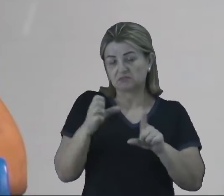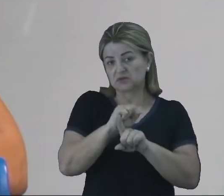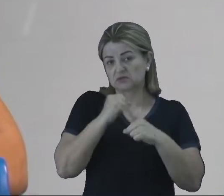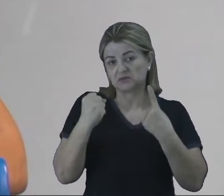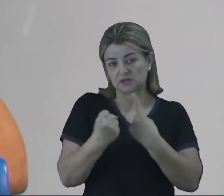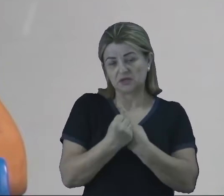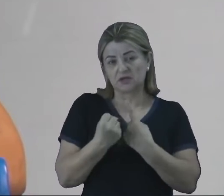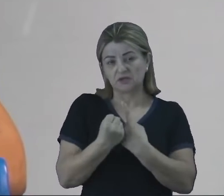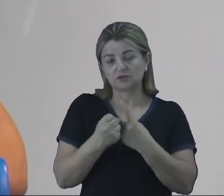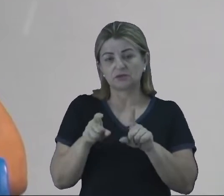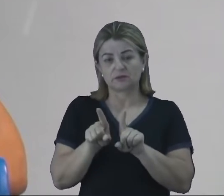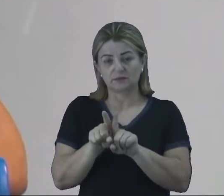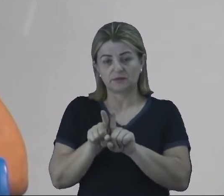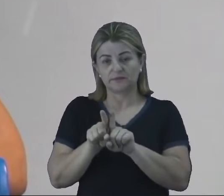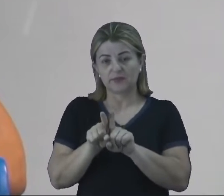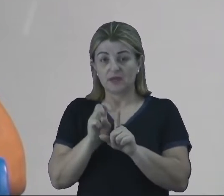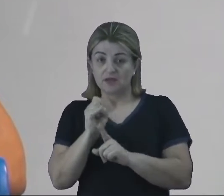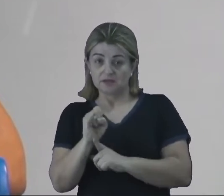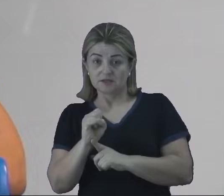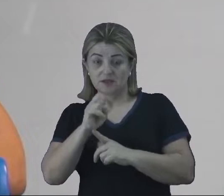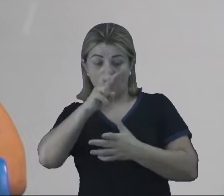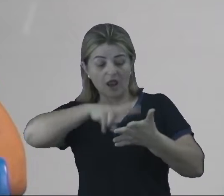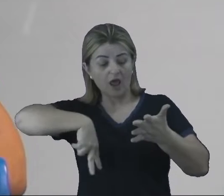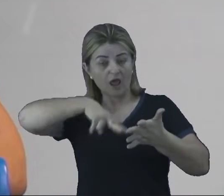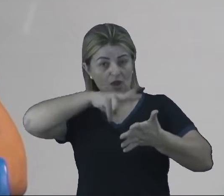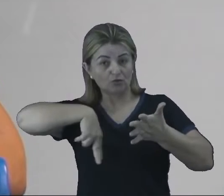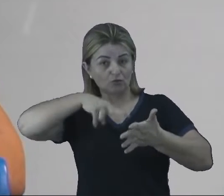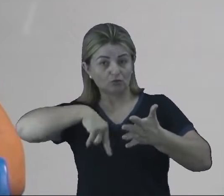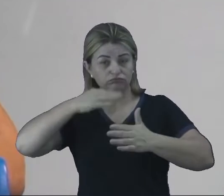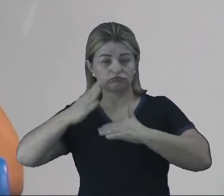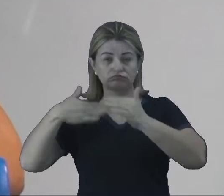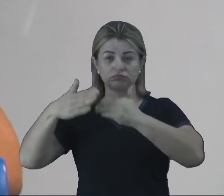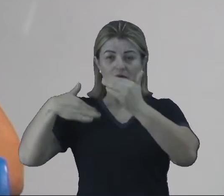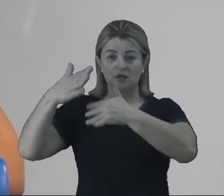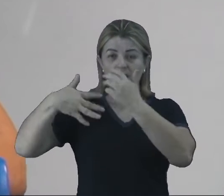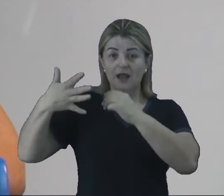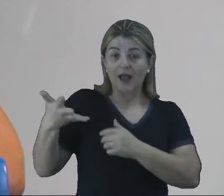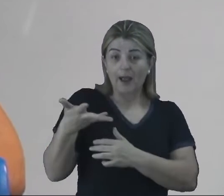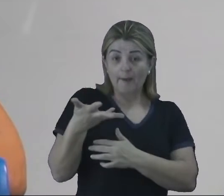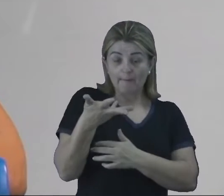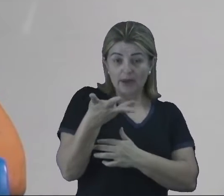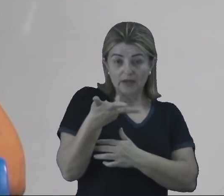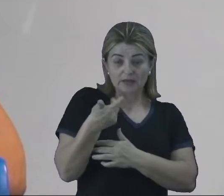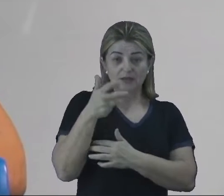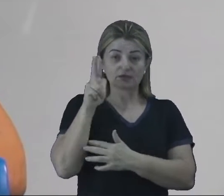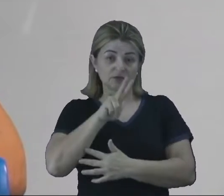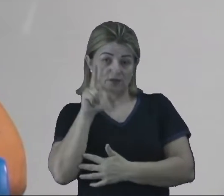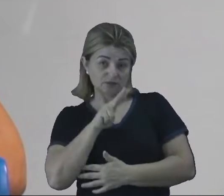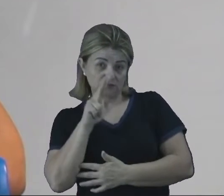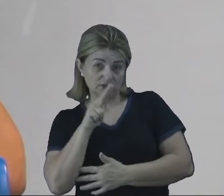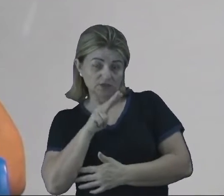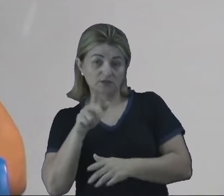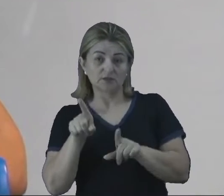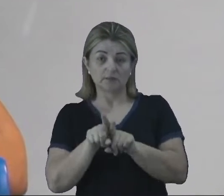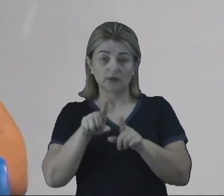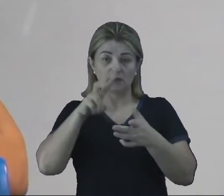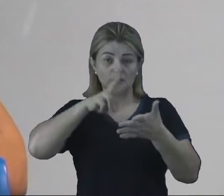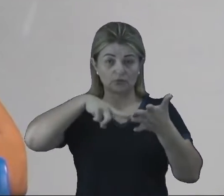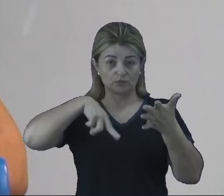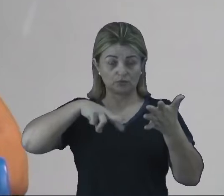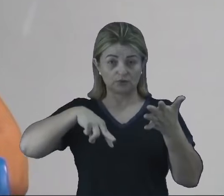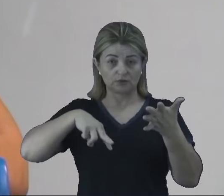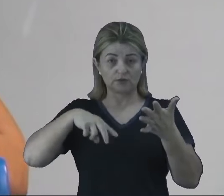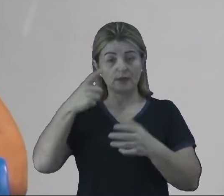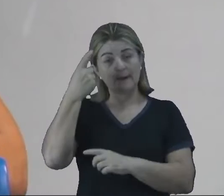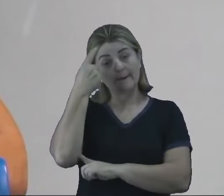Olá, galerinha! Tudo bem com vocês? Eu espero que sim. Eu sou a professora Patrícia Rufino e hoje estamos na melhor aula